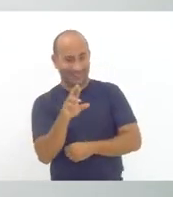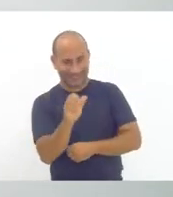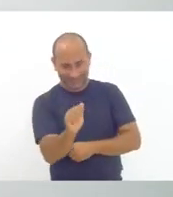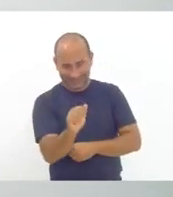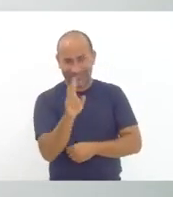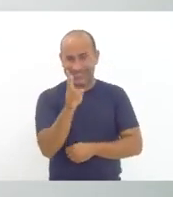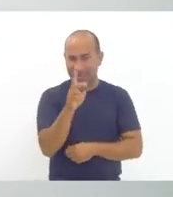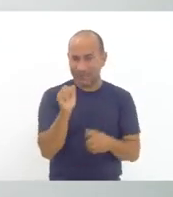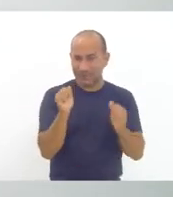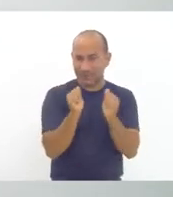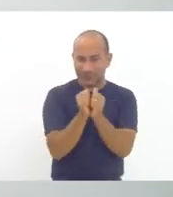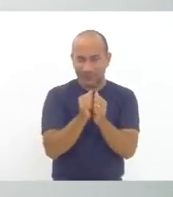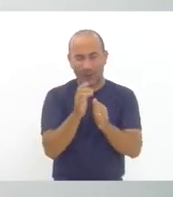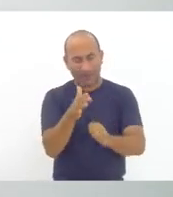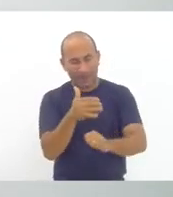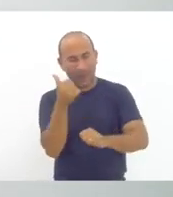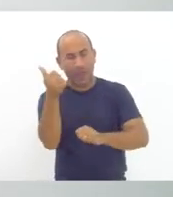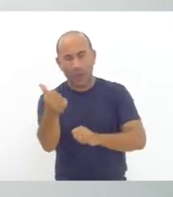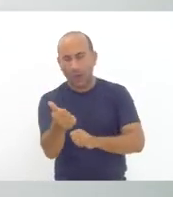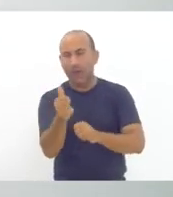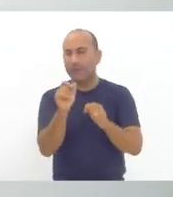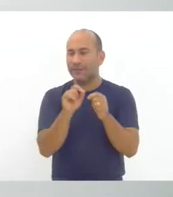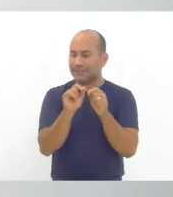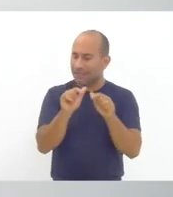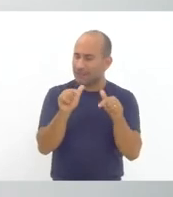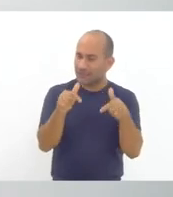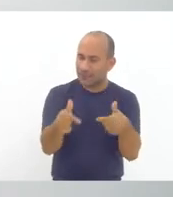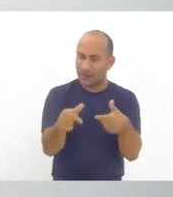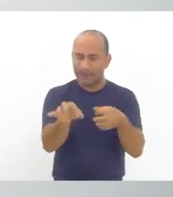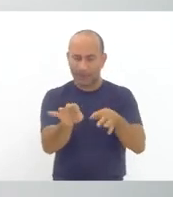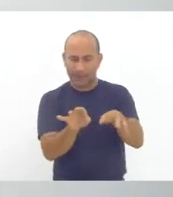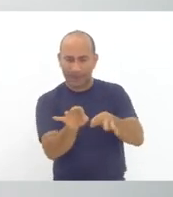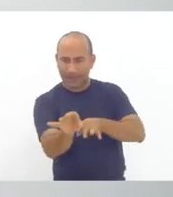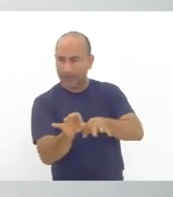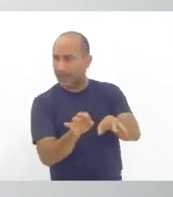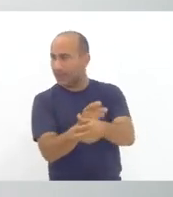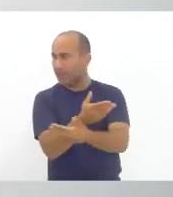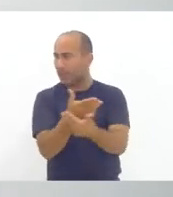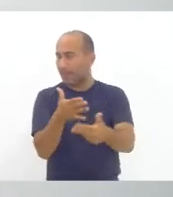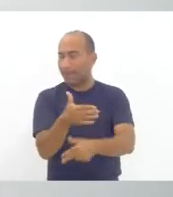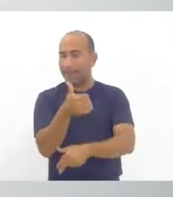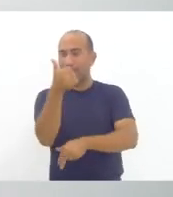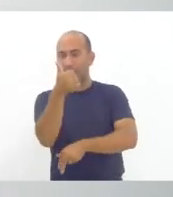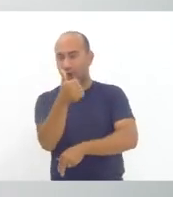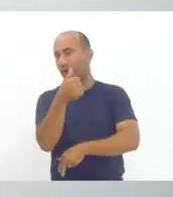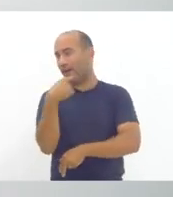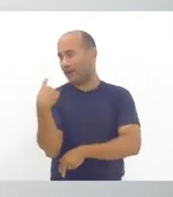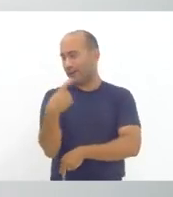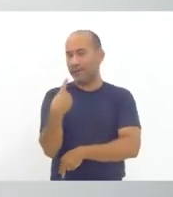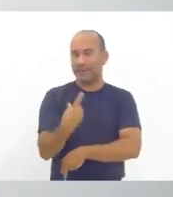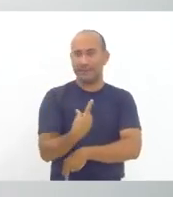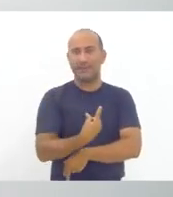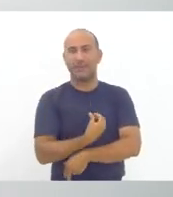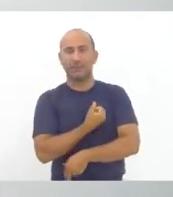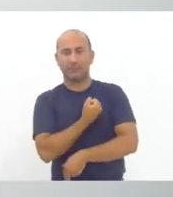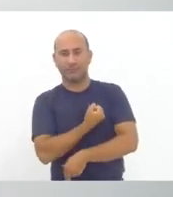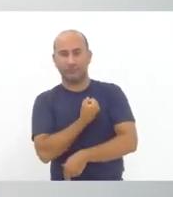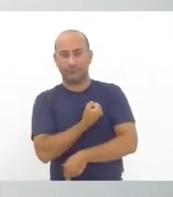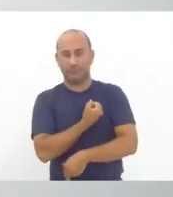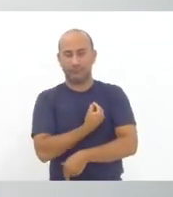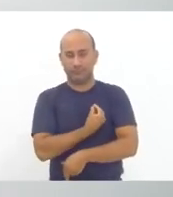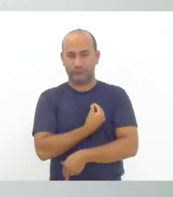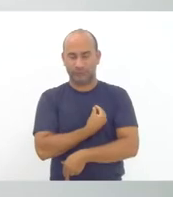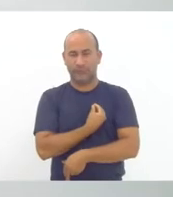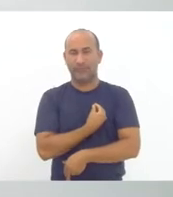e participando e melhorando fazendo a chamada escada para melhorar a nossa a nossa participação então